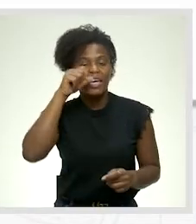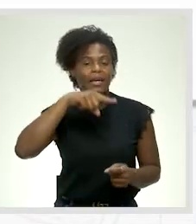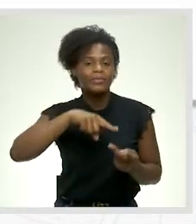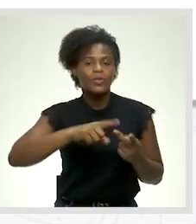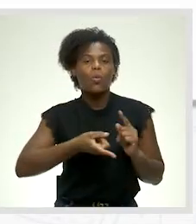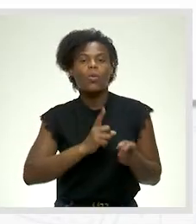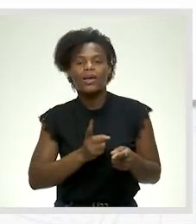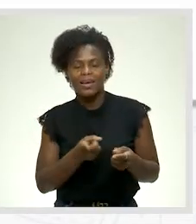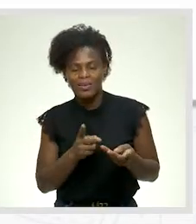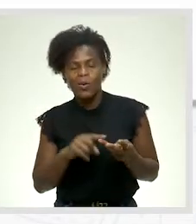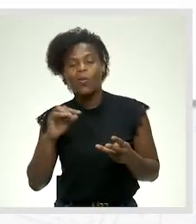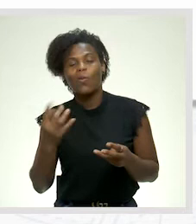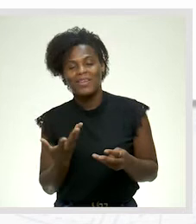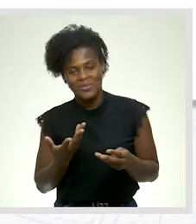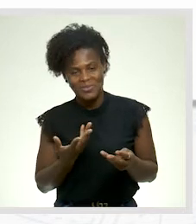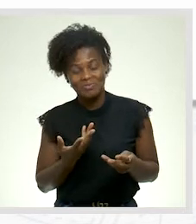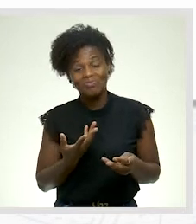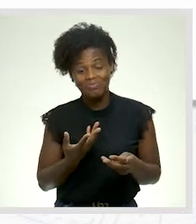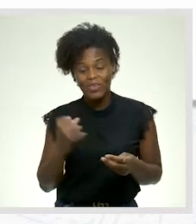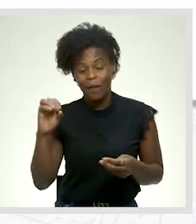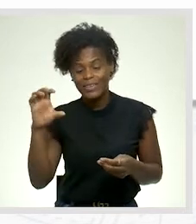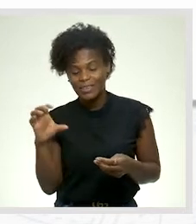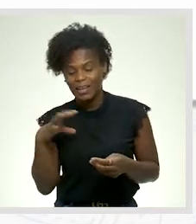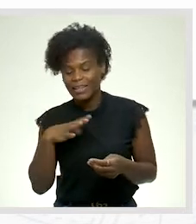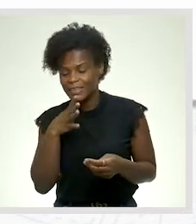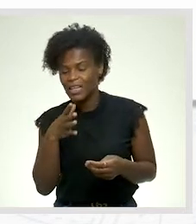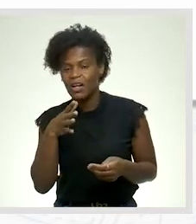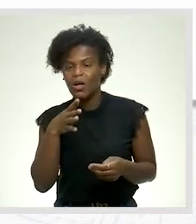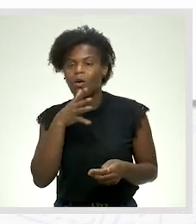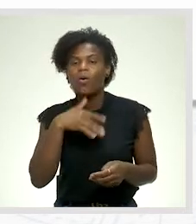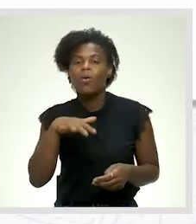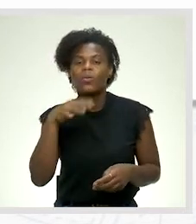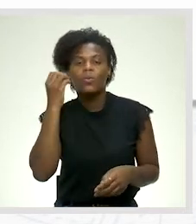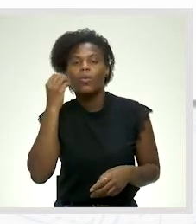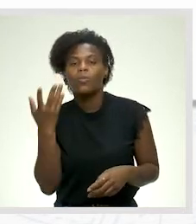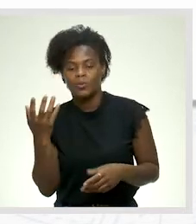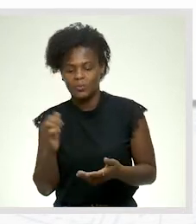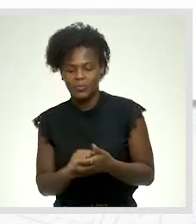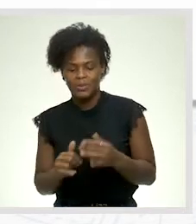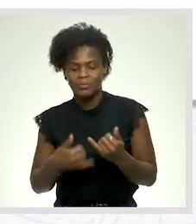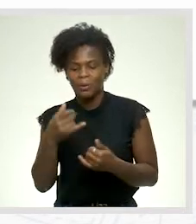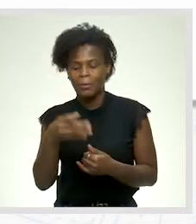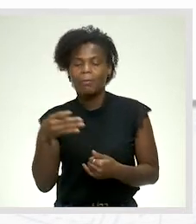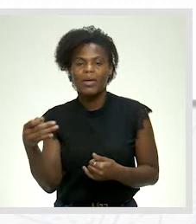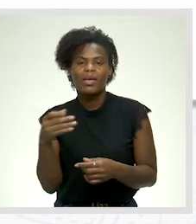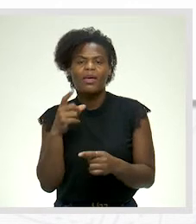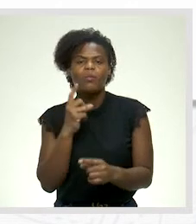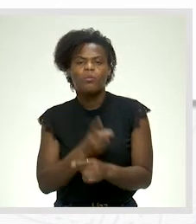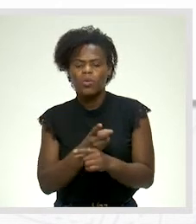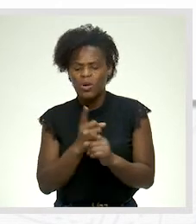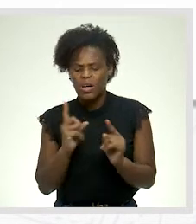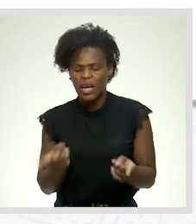o que, quando. E OC significa onde, como. E PP